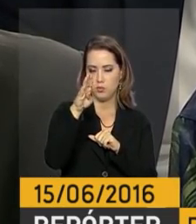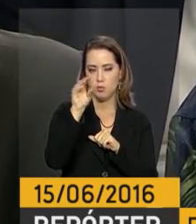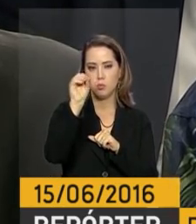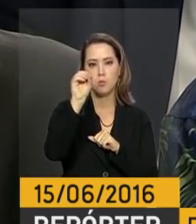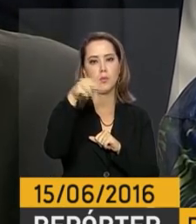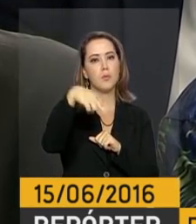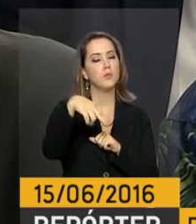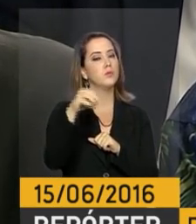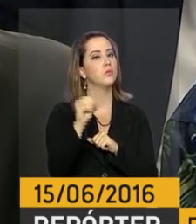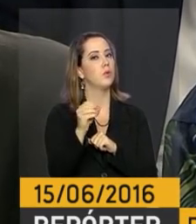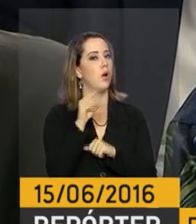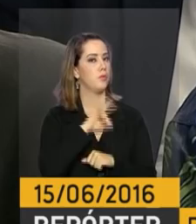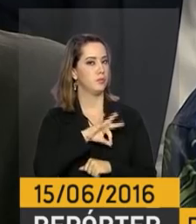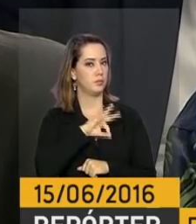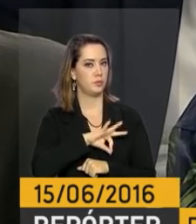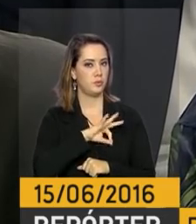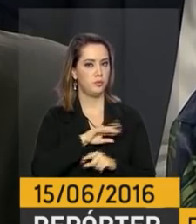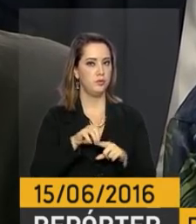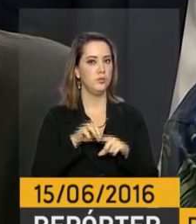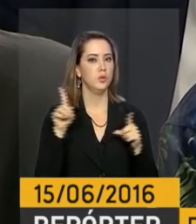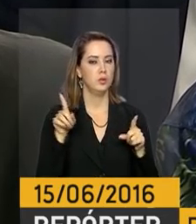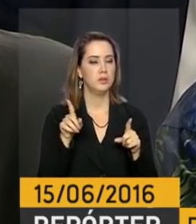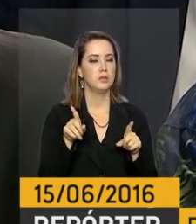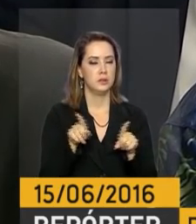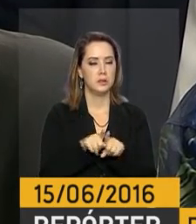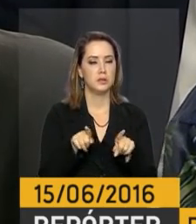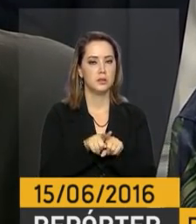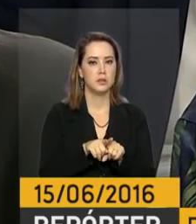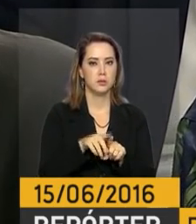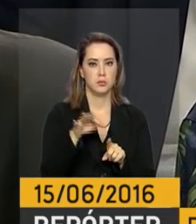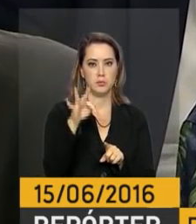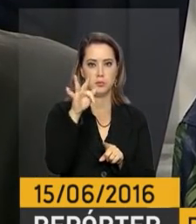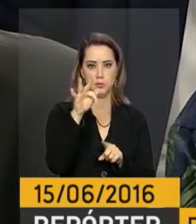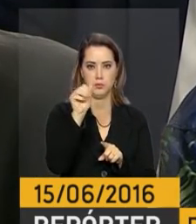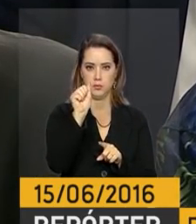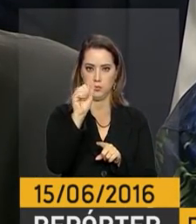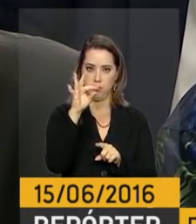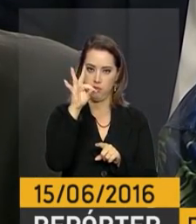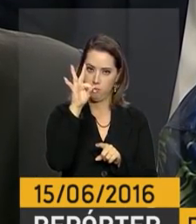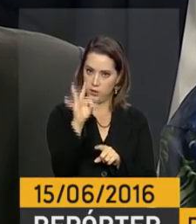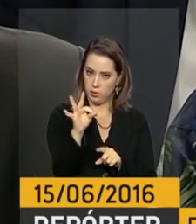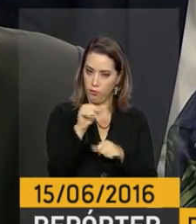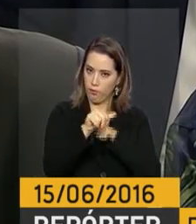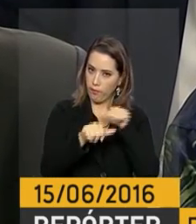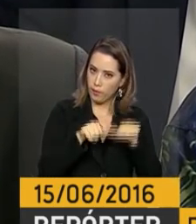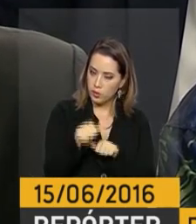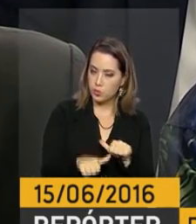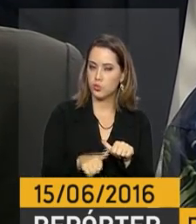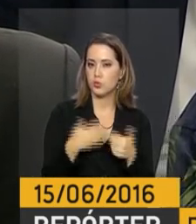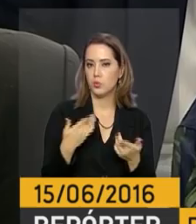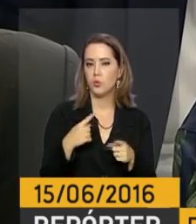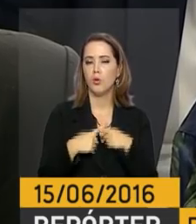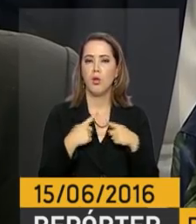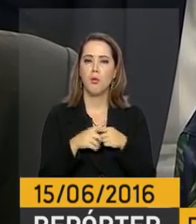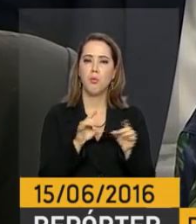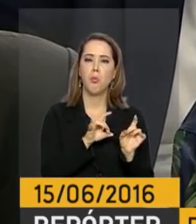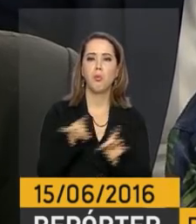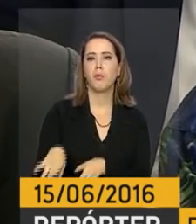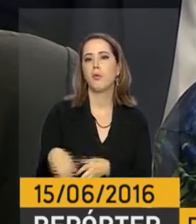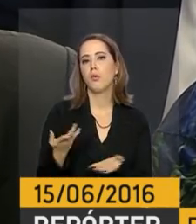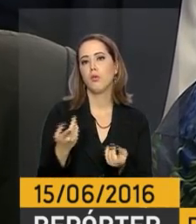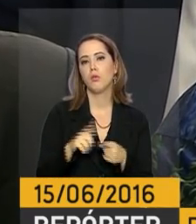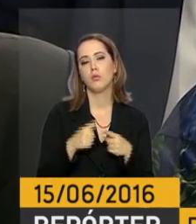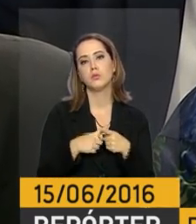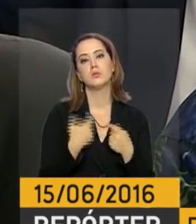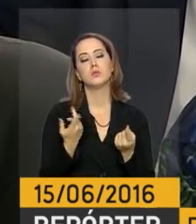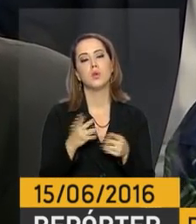FAT. Eh, eu queria saber se elas estão nesse se por que que elas foram descartadas nesse primeiro momento e se outras